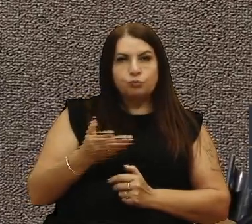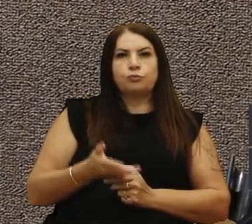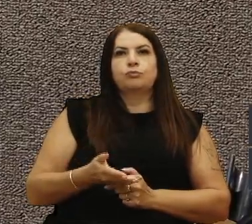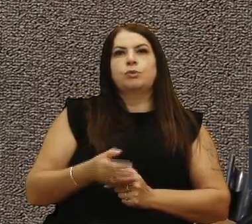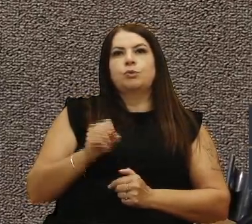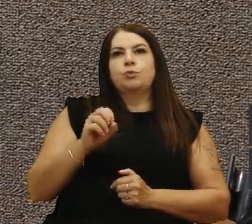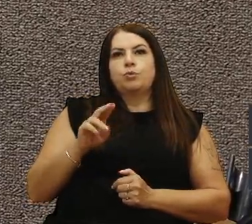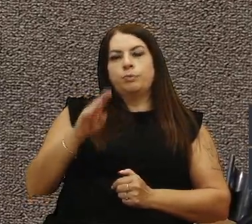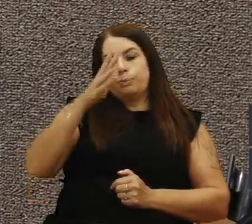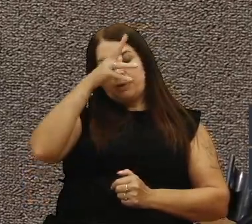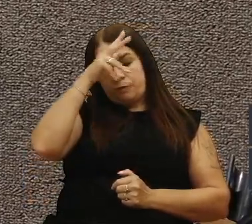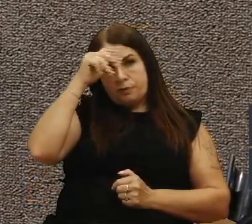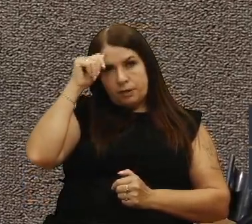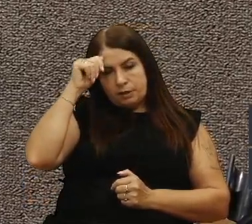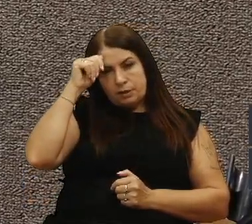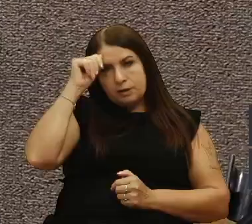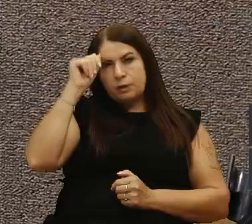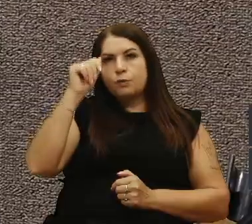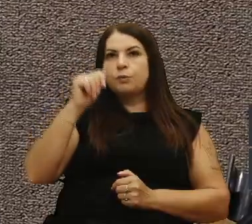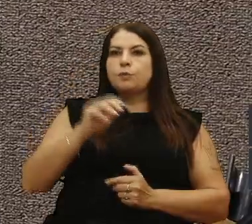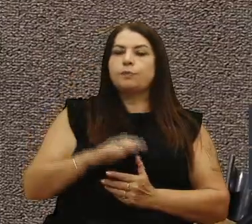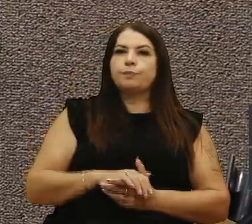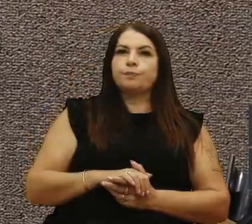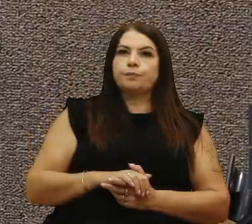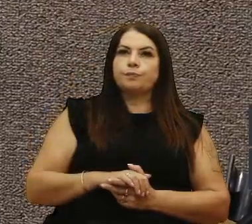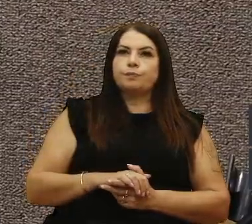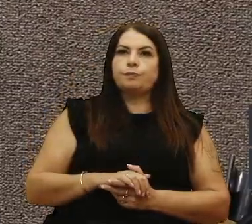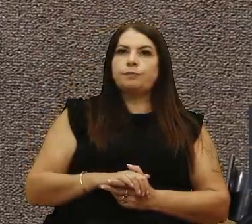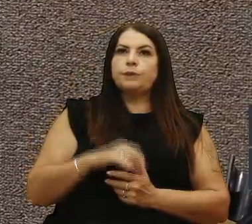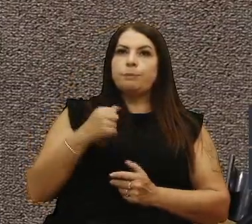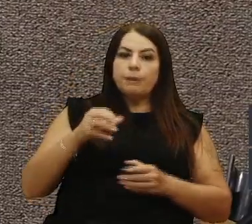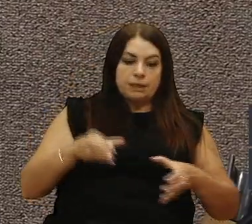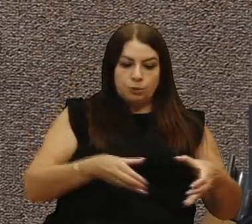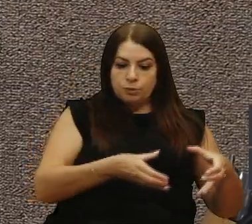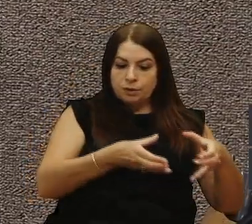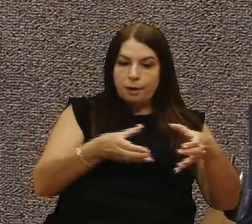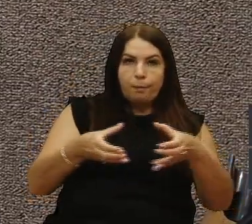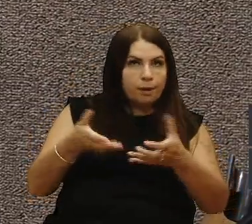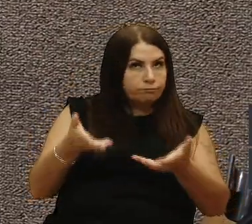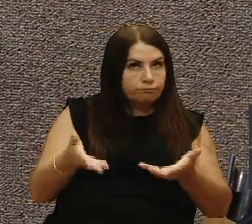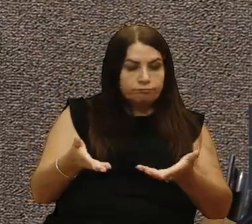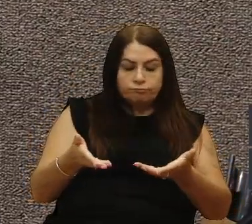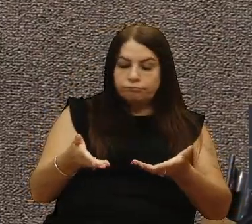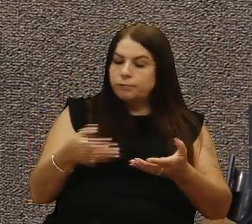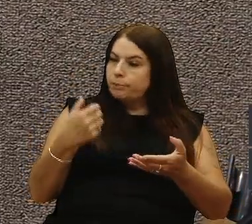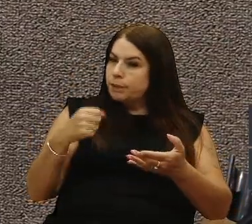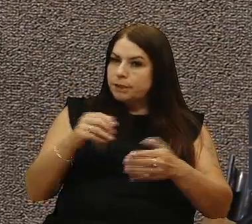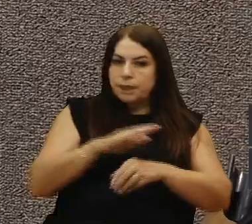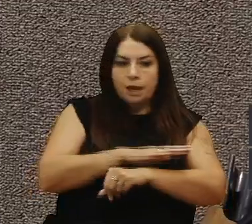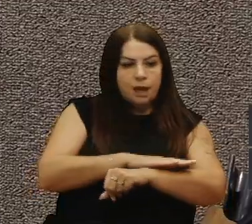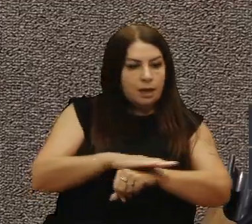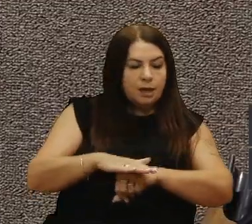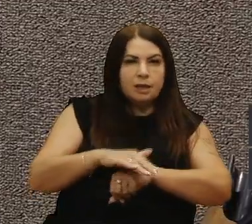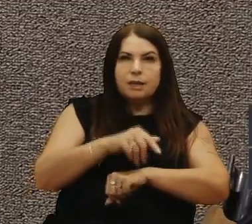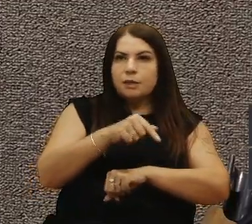Ótimo subprefeito. Agora, precisa de saneamento, precisa de calçamento